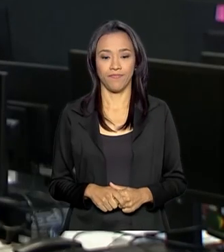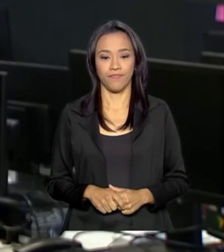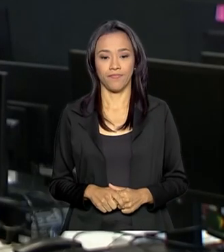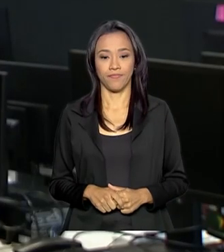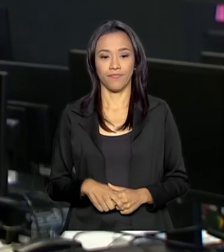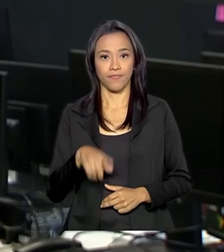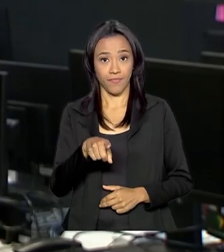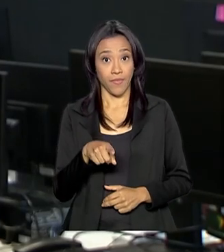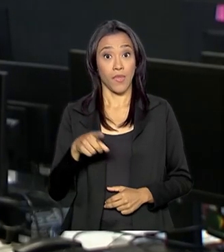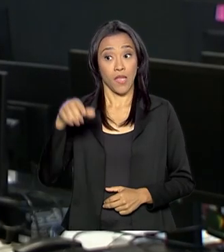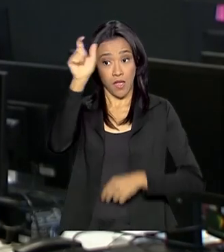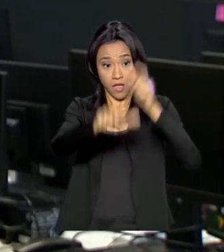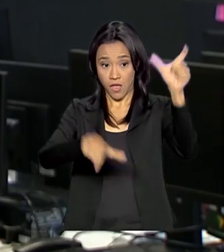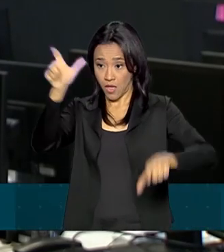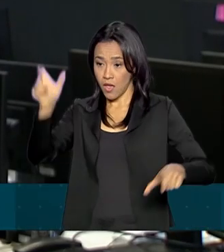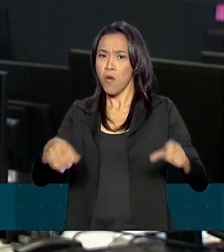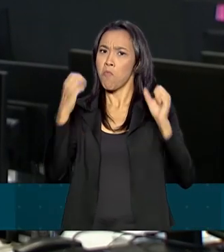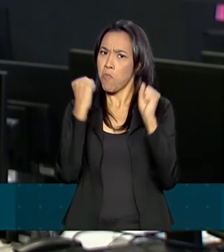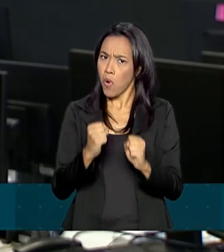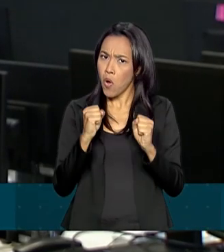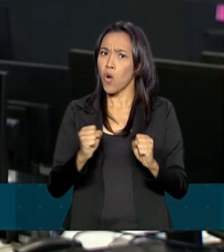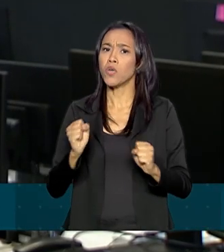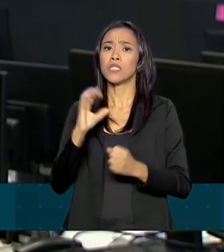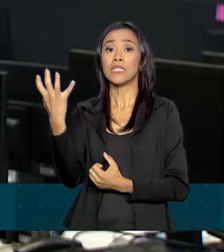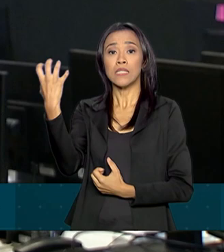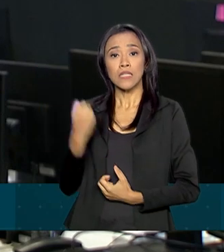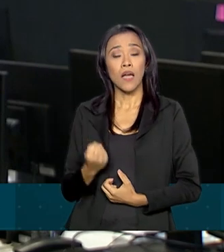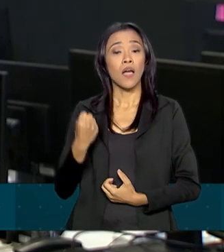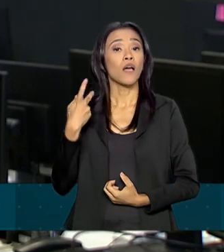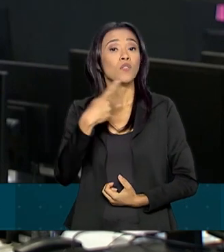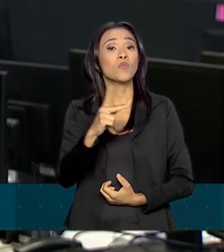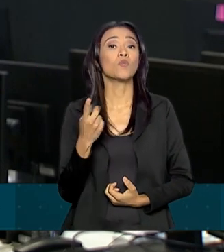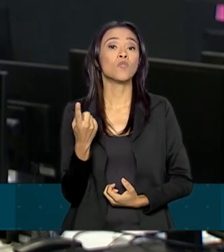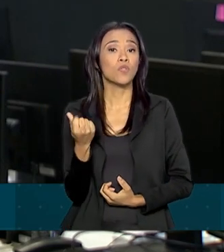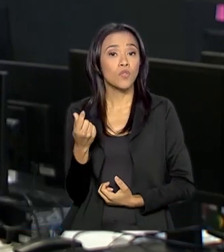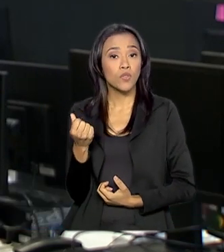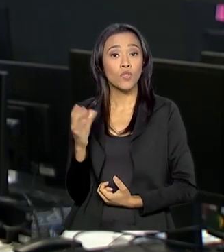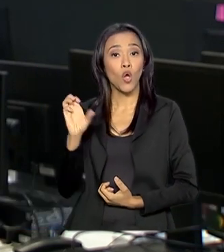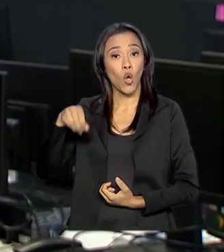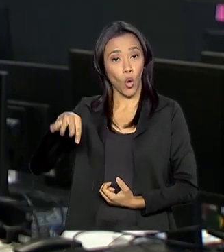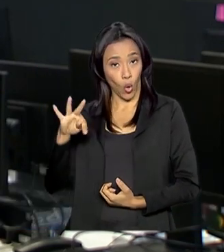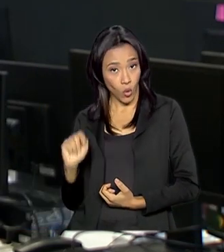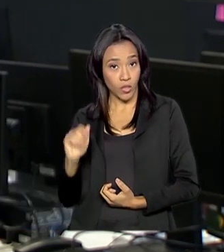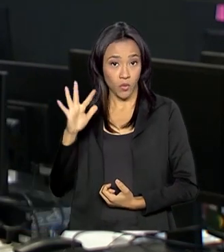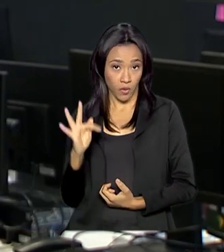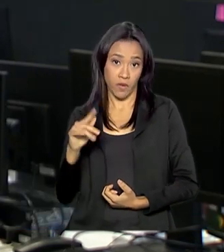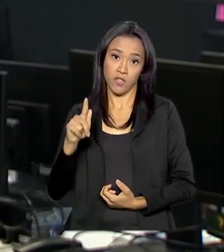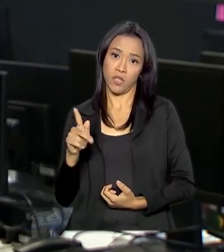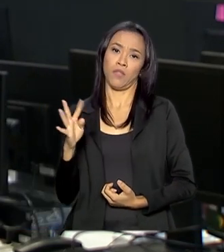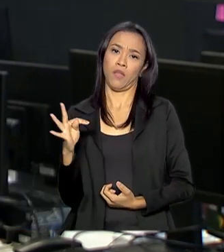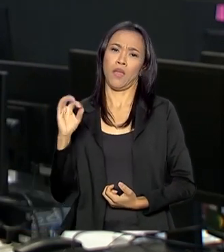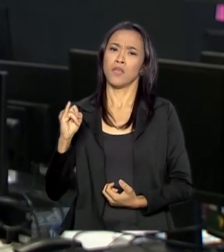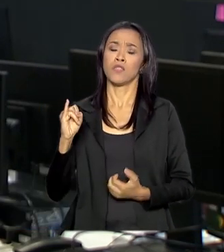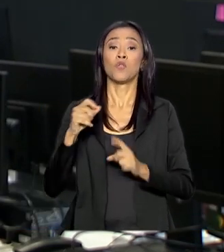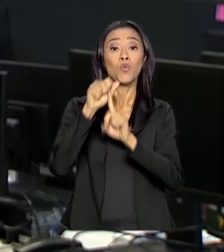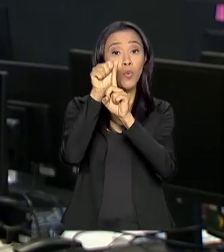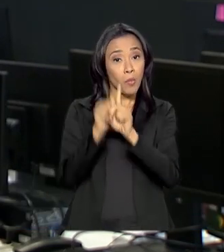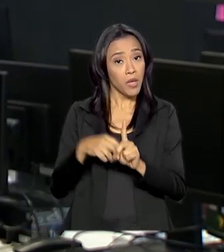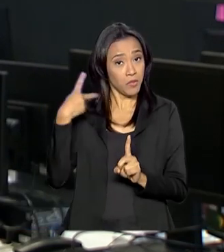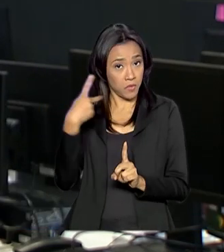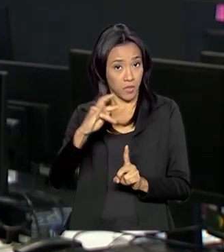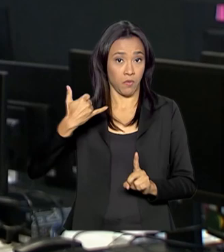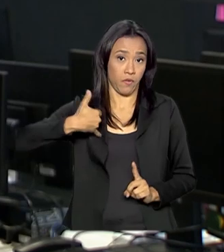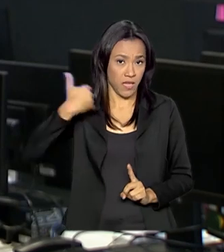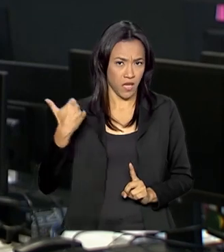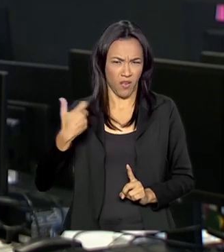Que vem os trabalhadores poderão realizar saques anuais de suas contas do fundo de garantia durante o mês de aniversário. O saque